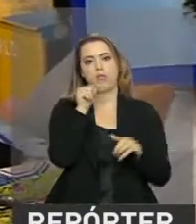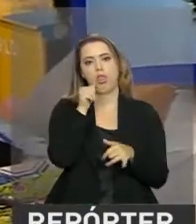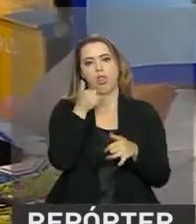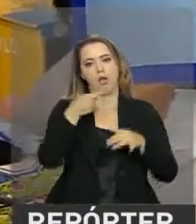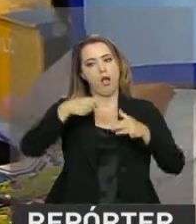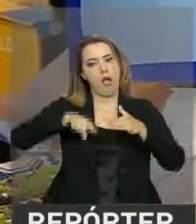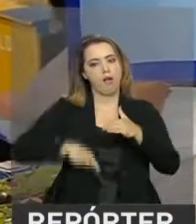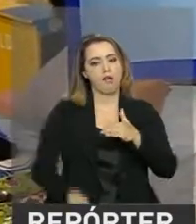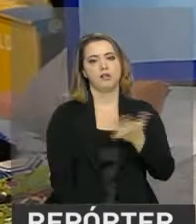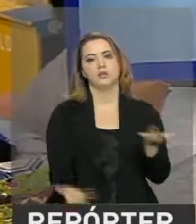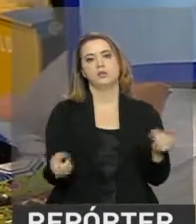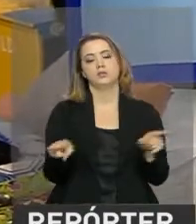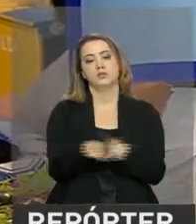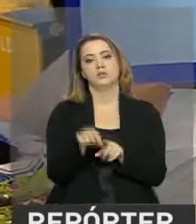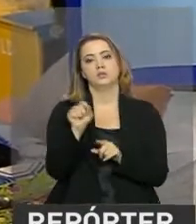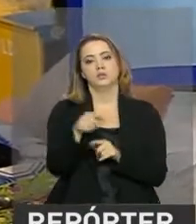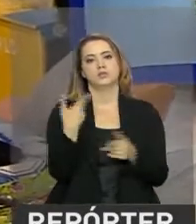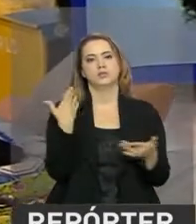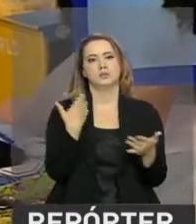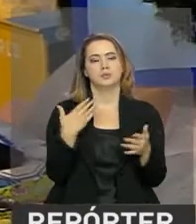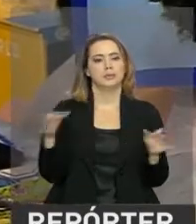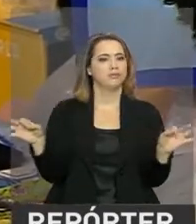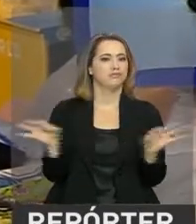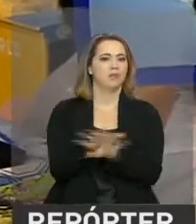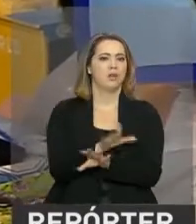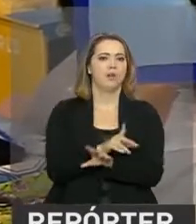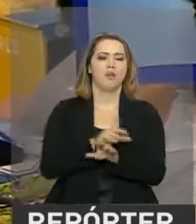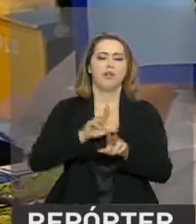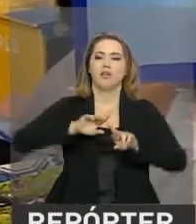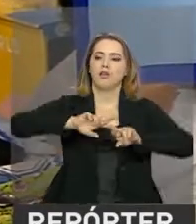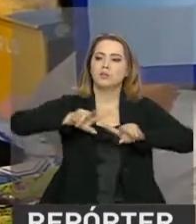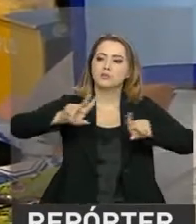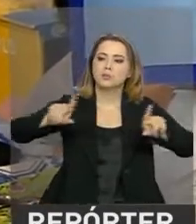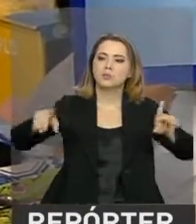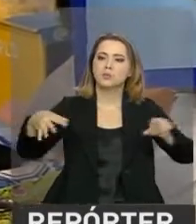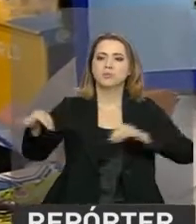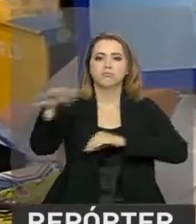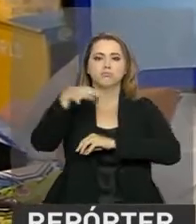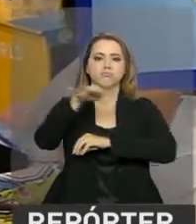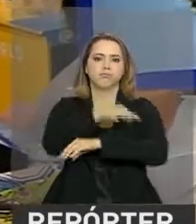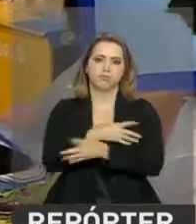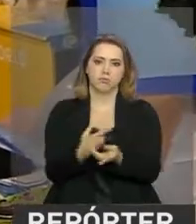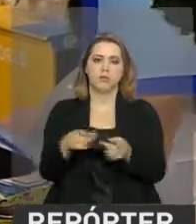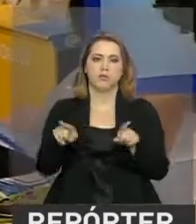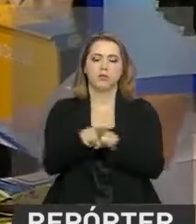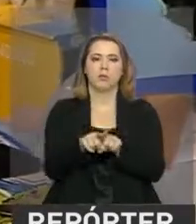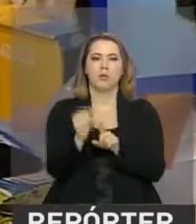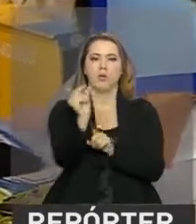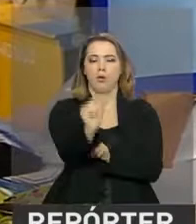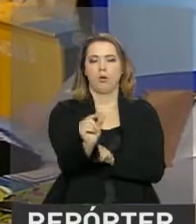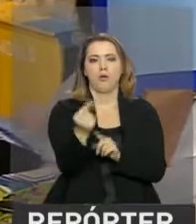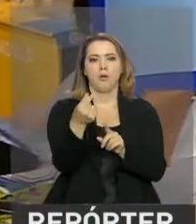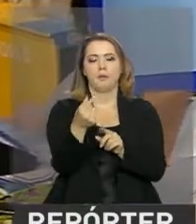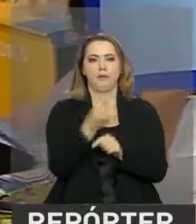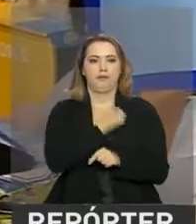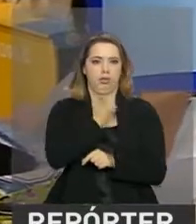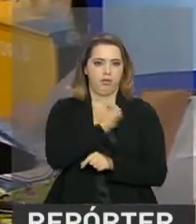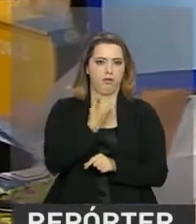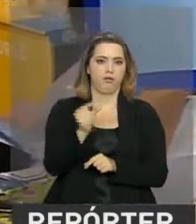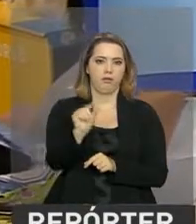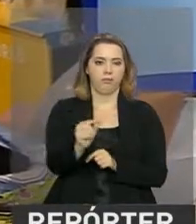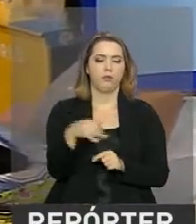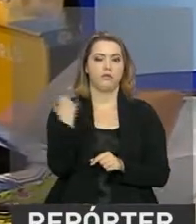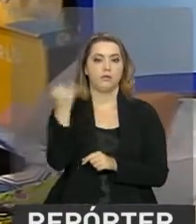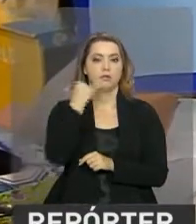freáticos, também acaba um pouco com a biodiversidade, elimina alguns micro-organismos importantes